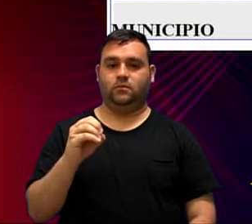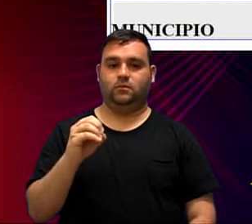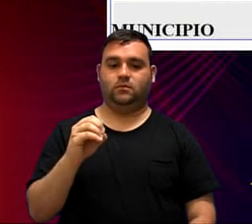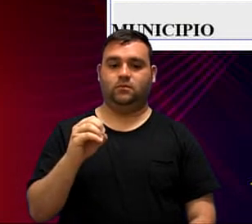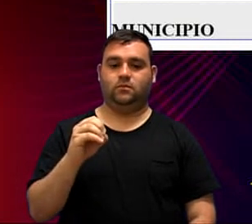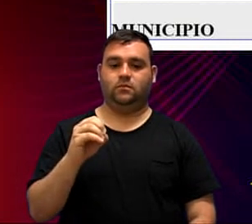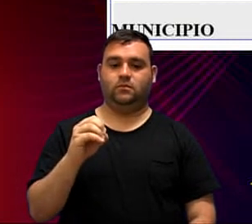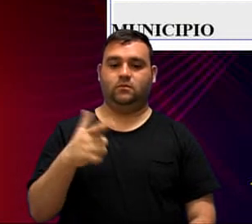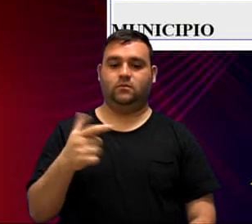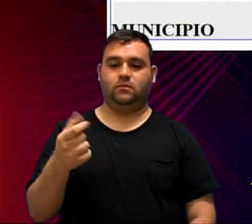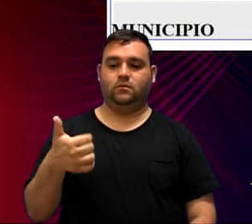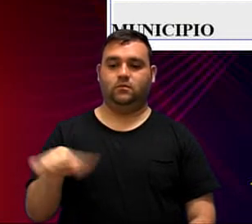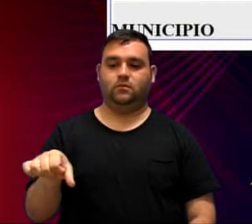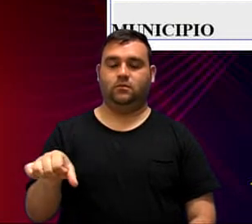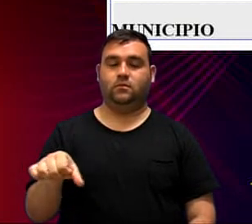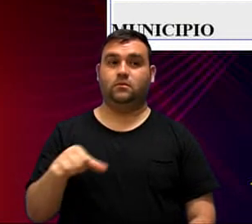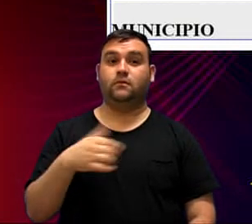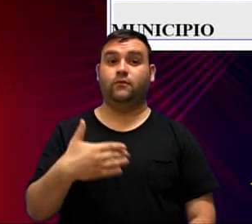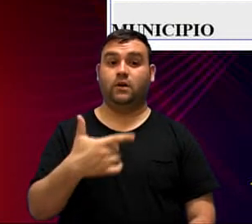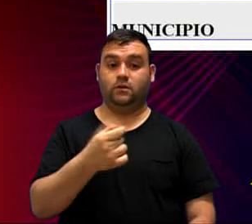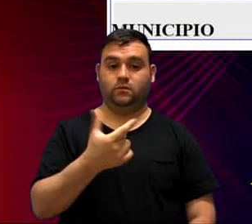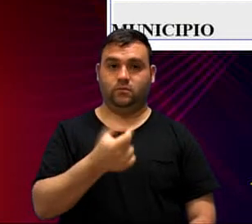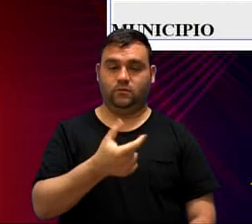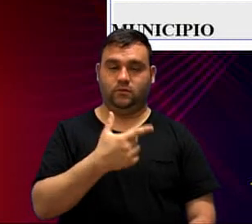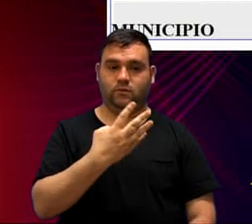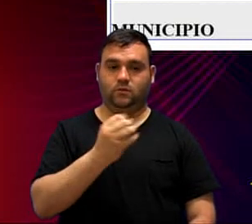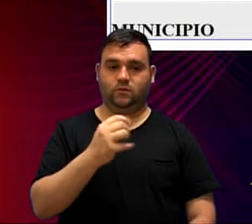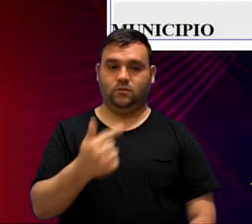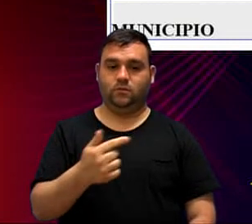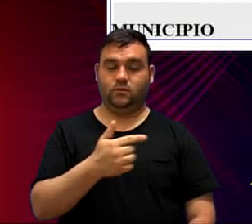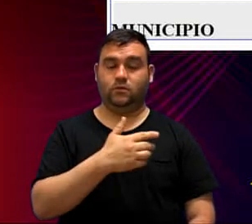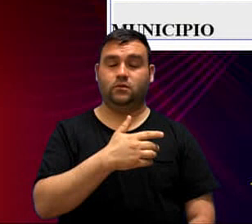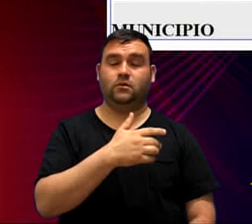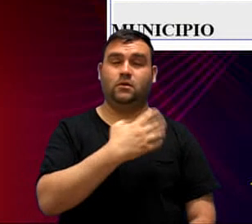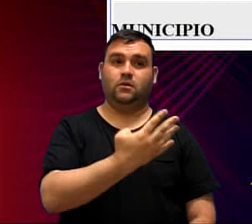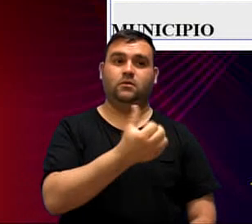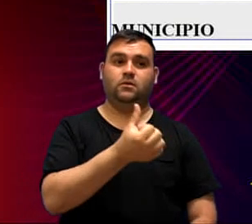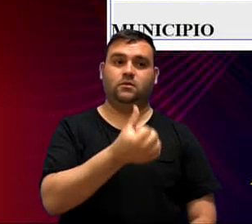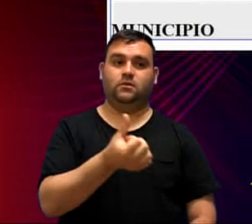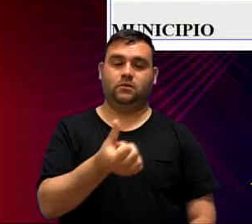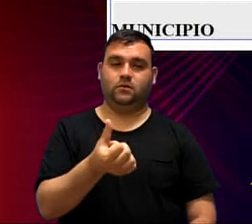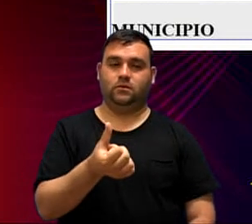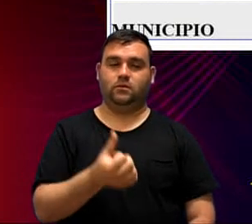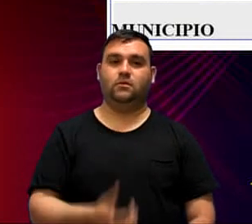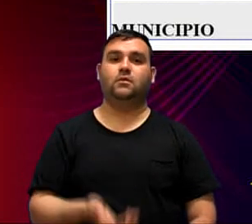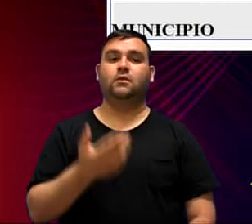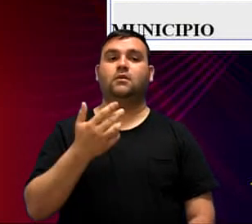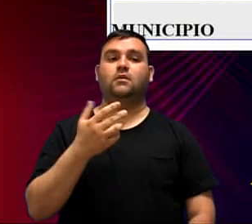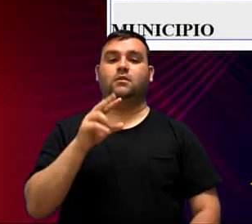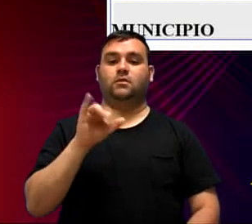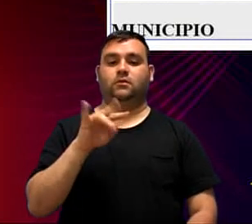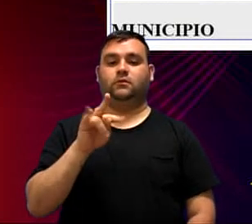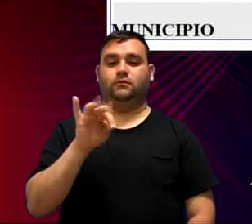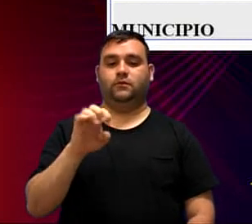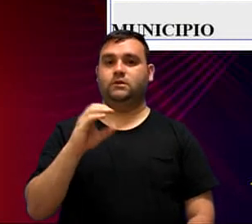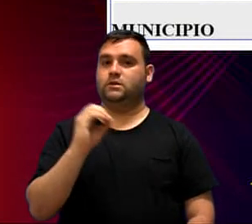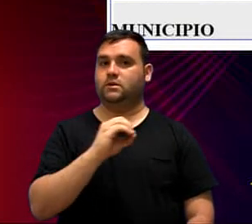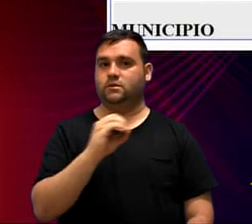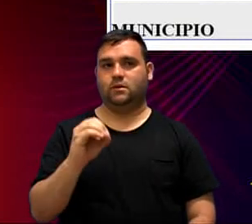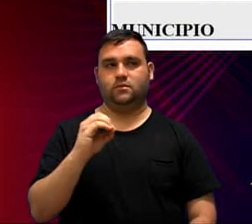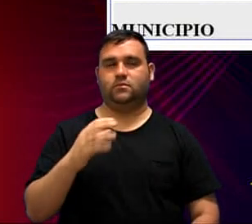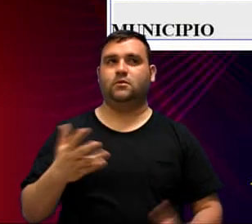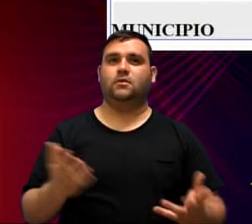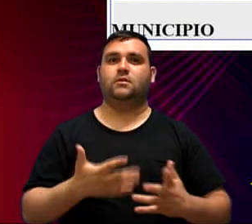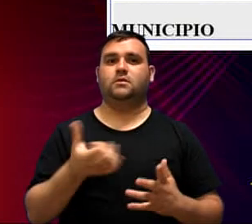R$ 383.052, R$ 400.000 aqui em 2019, 2020, R$ 407.000, e em 2021, R$ 466.000. A Invest 00, nós temos